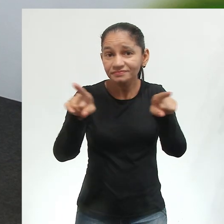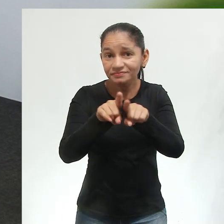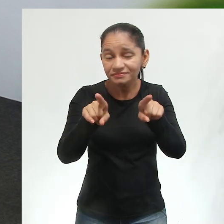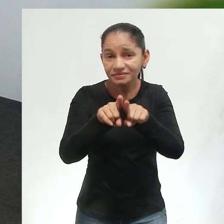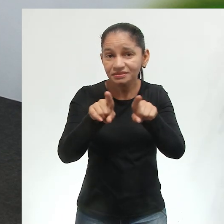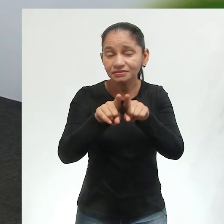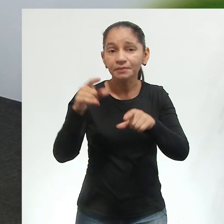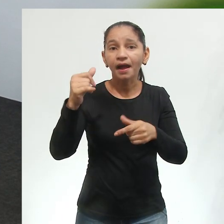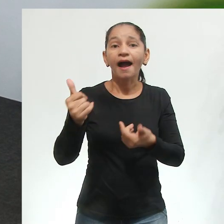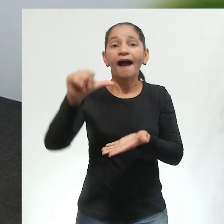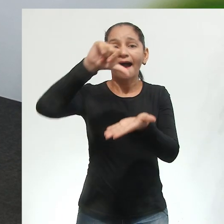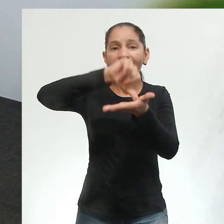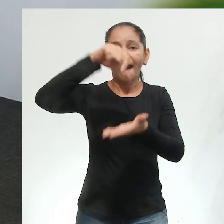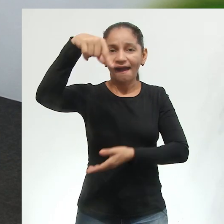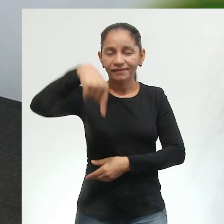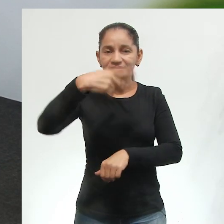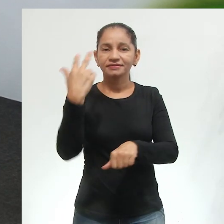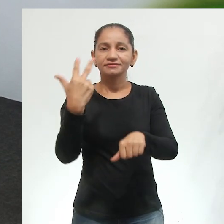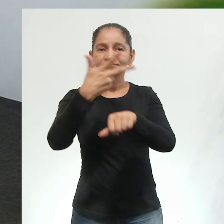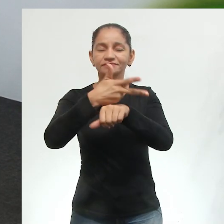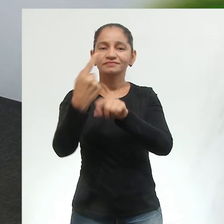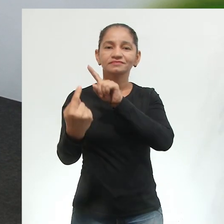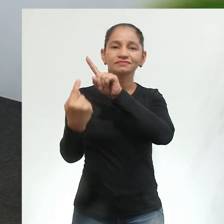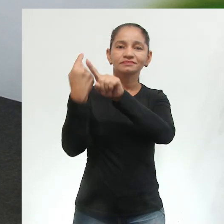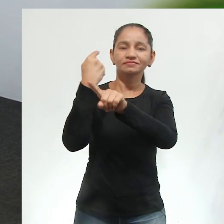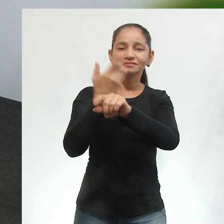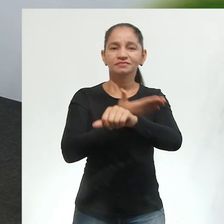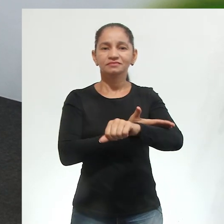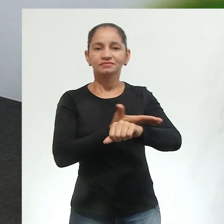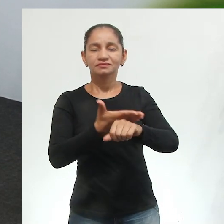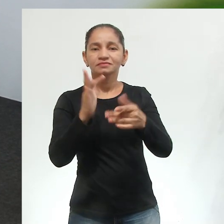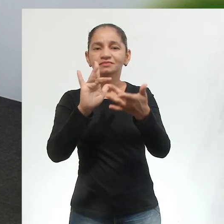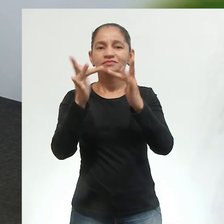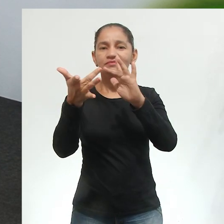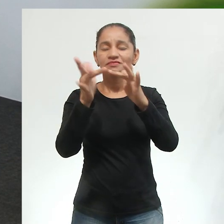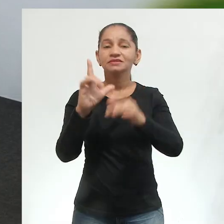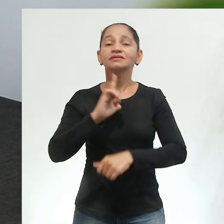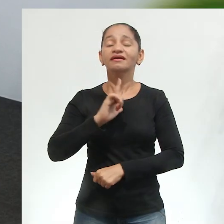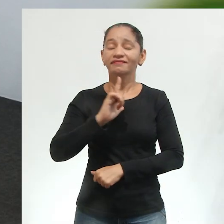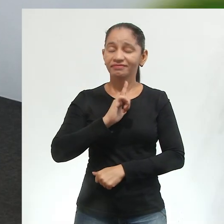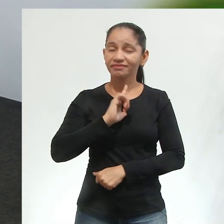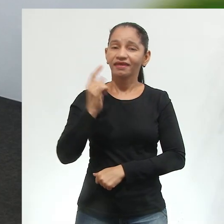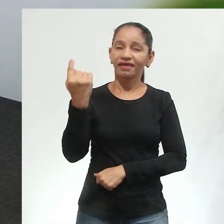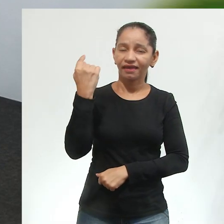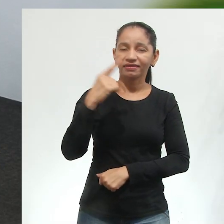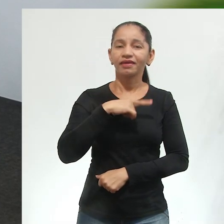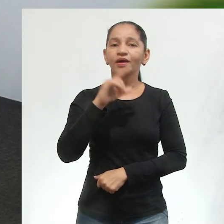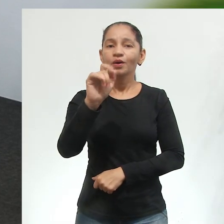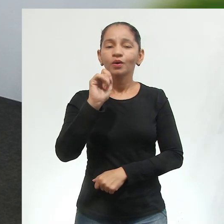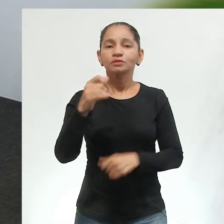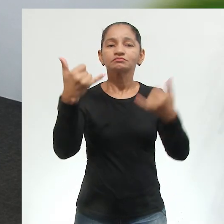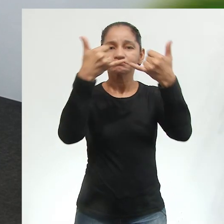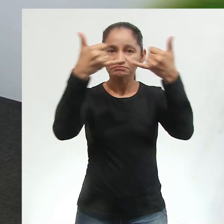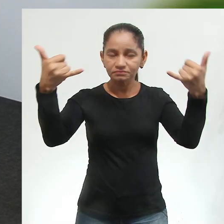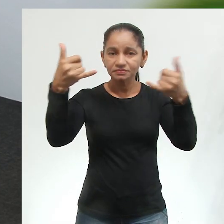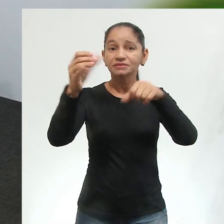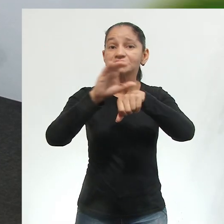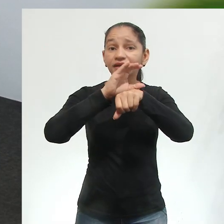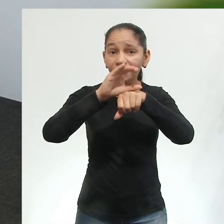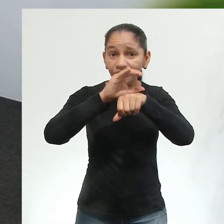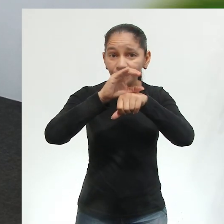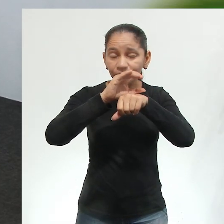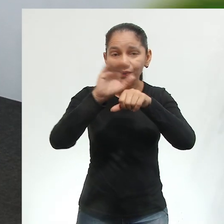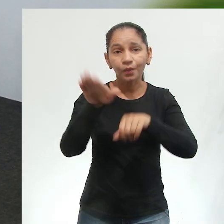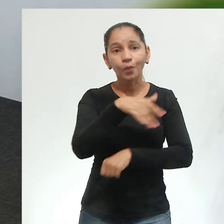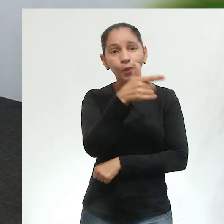gravação do IFRO Zona Norte. Ao fundo temos uma parede branca com pontos interligados por retas cinzas